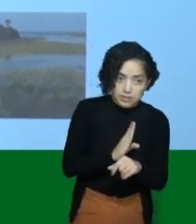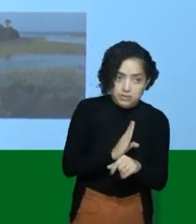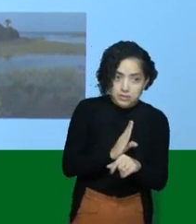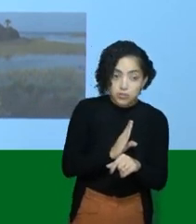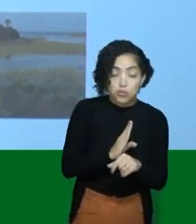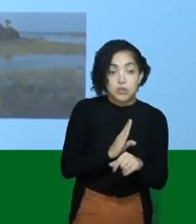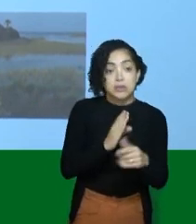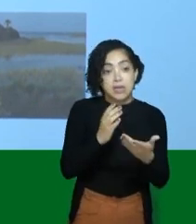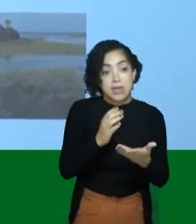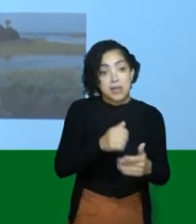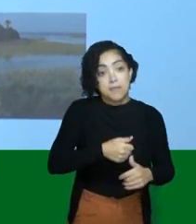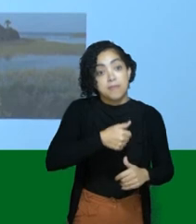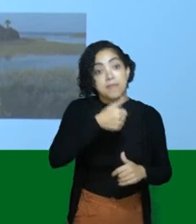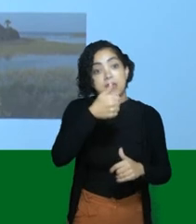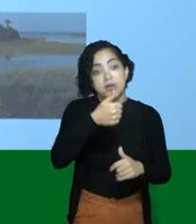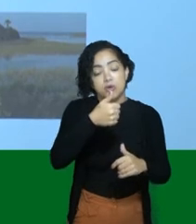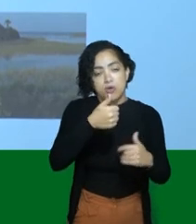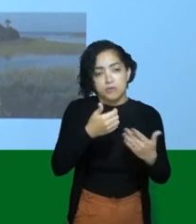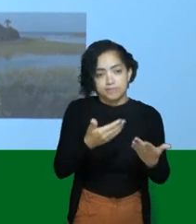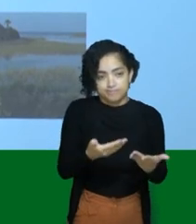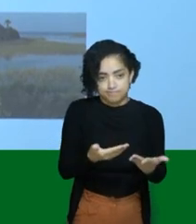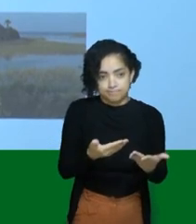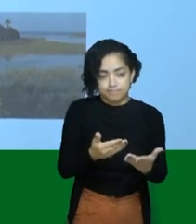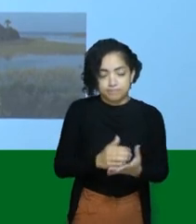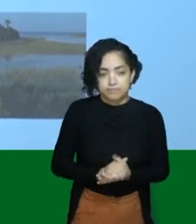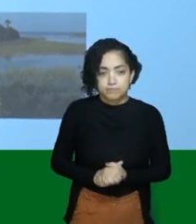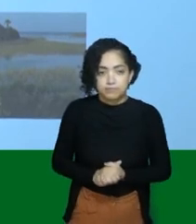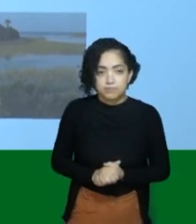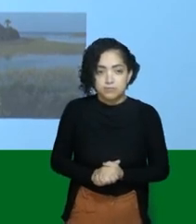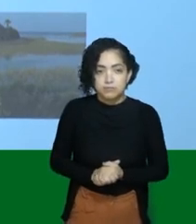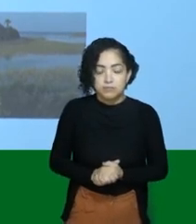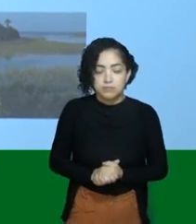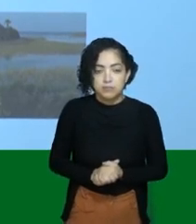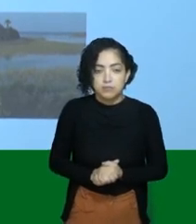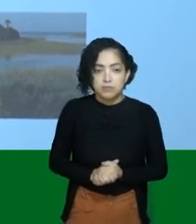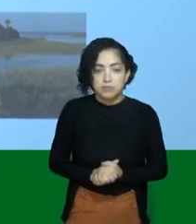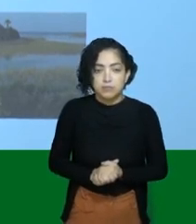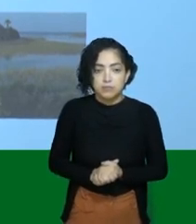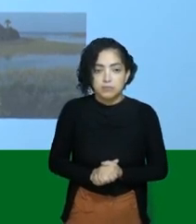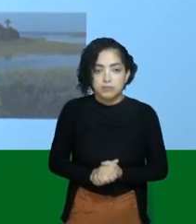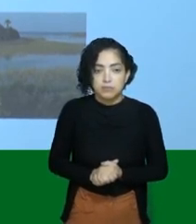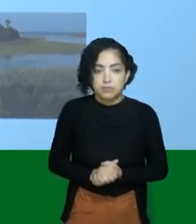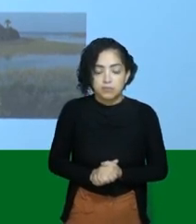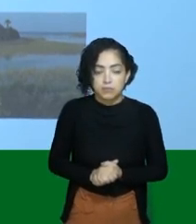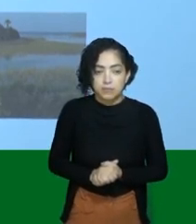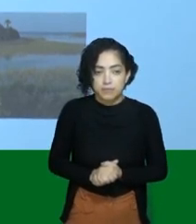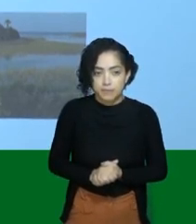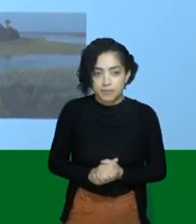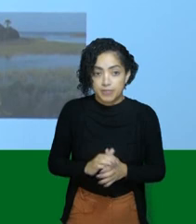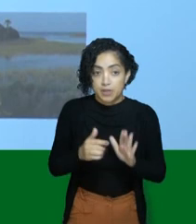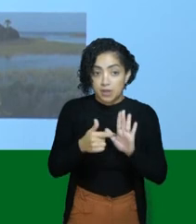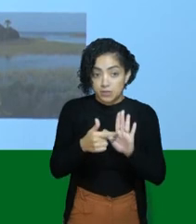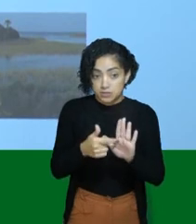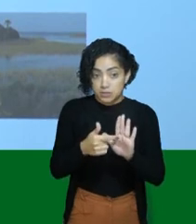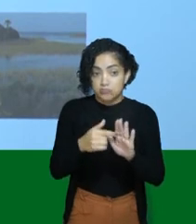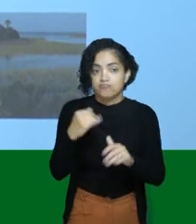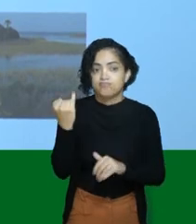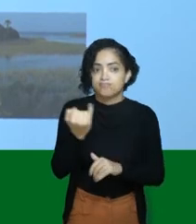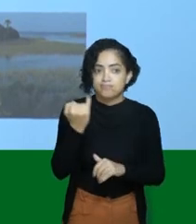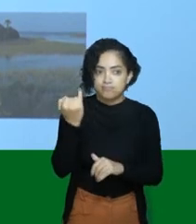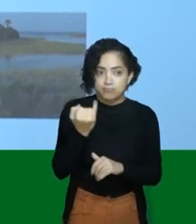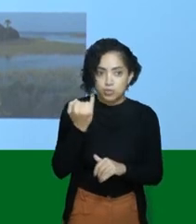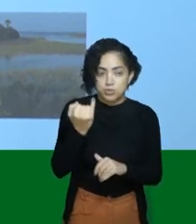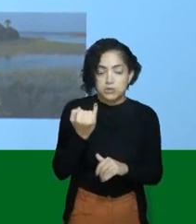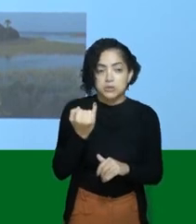a faca e o queijo na mão para ser o país, sabe? Né? Então, isso aqui, né, é